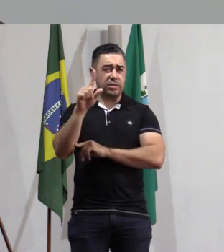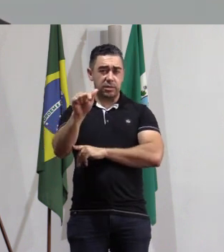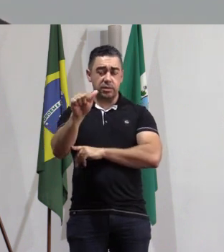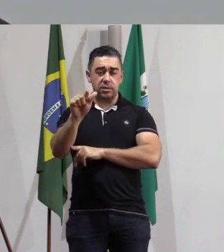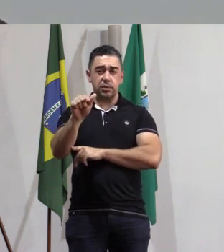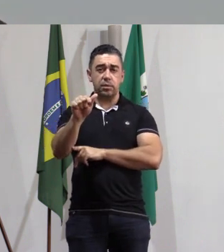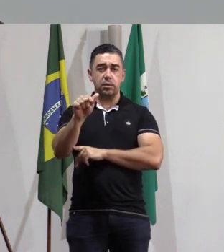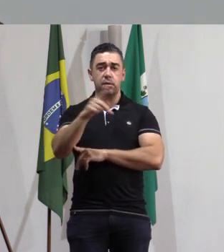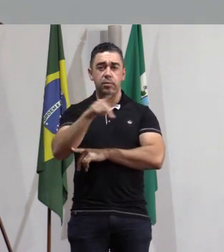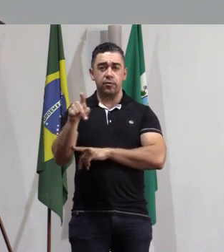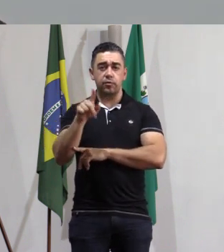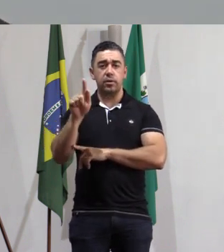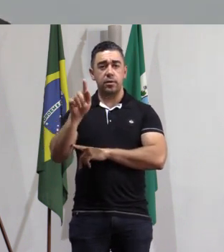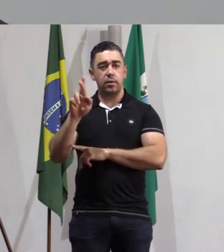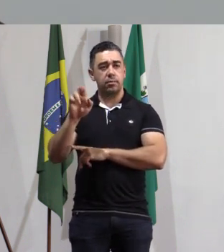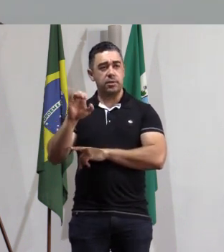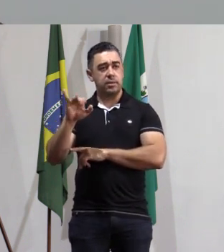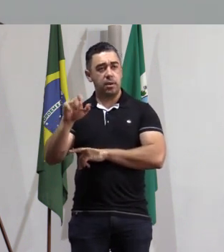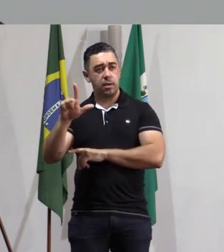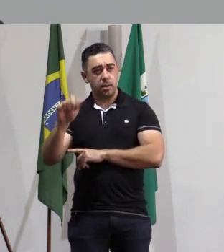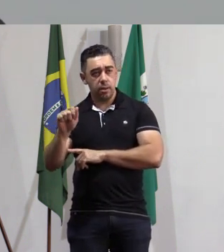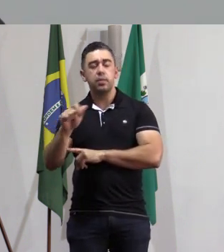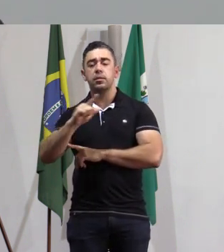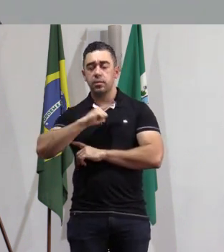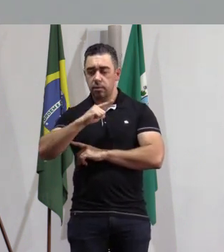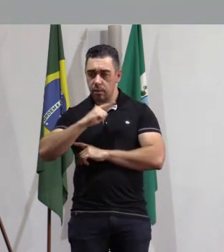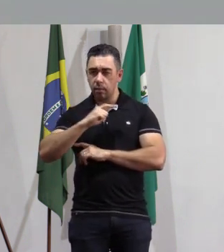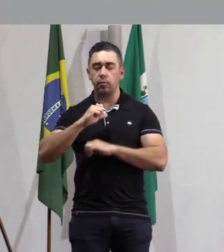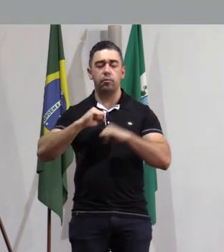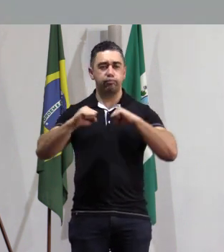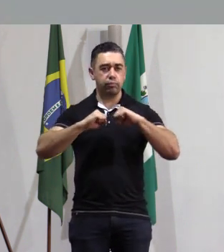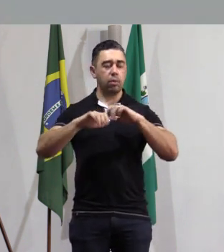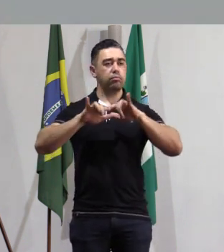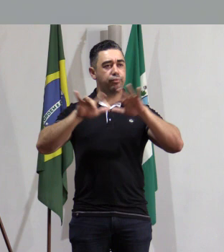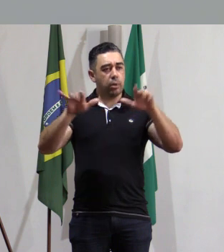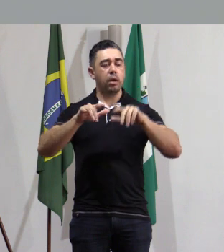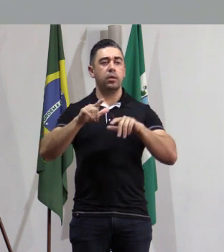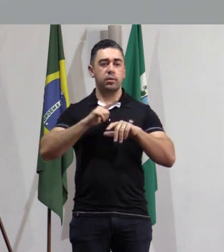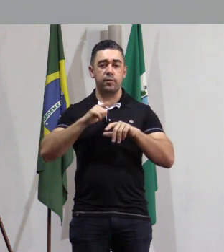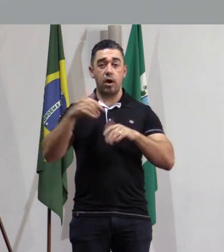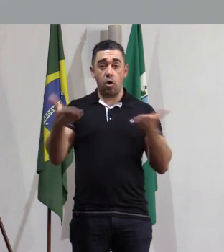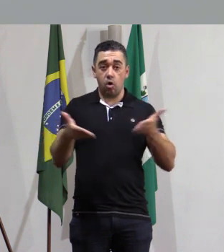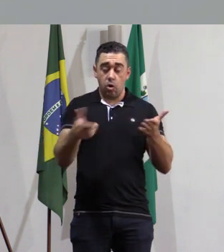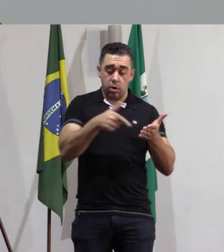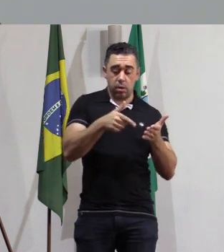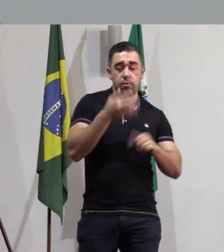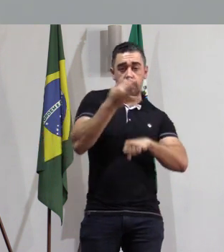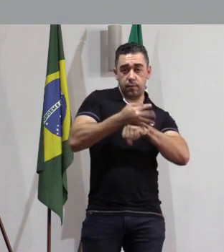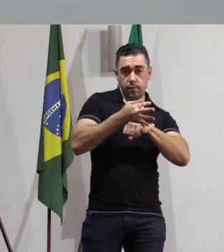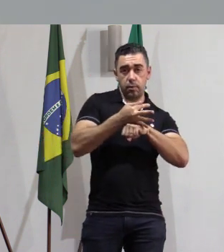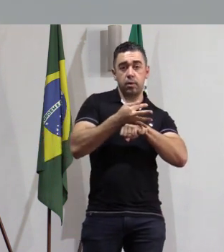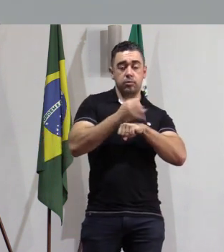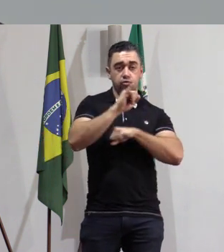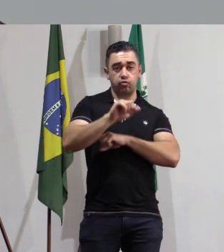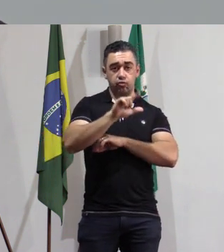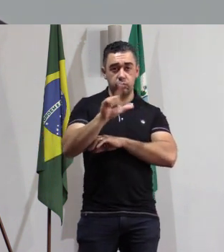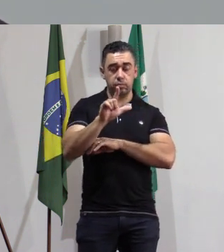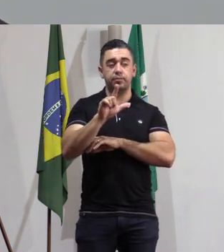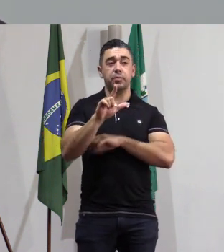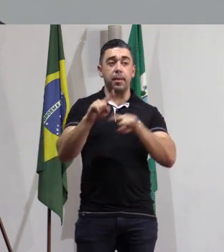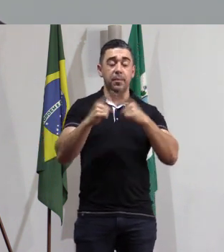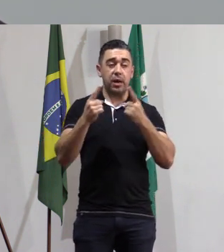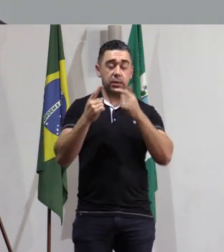Graciela fez inúmeros movimentos nesse recesso de julho, mas que, do ponto de vista